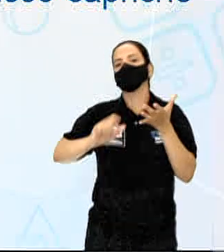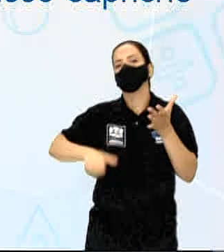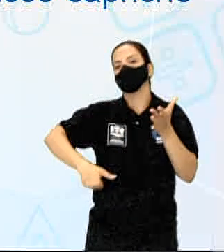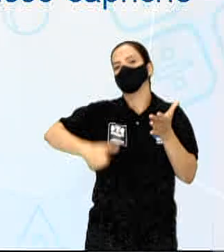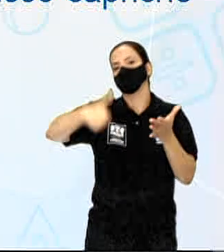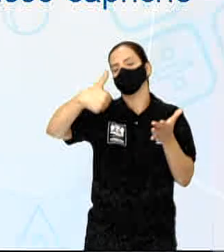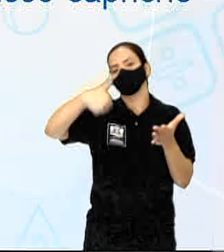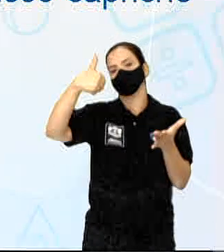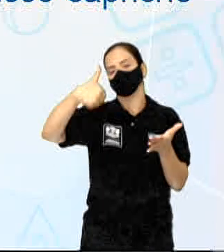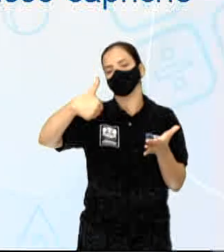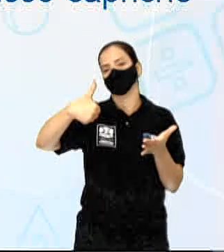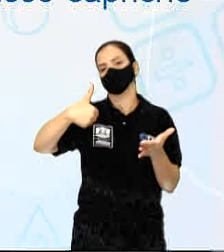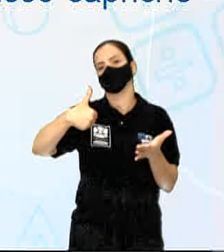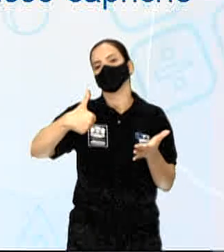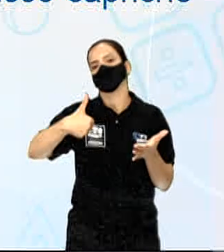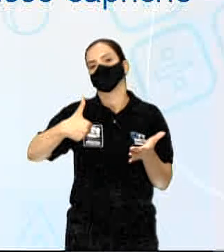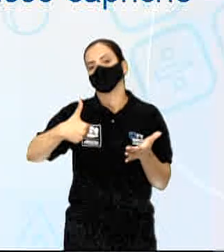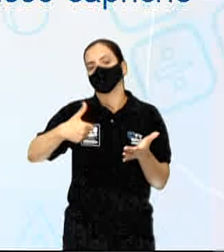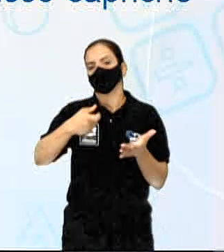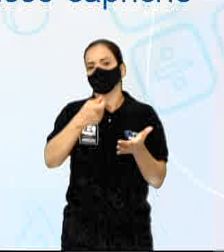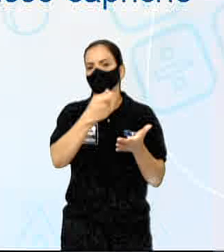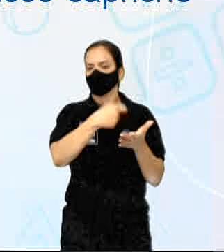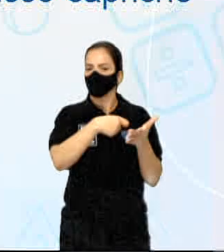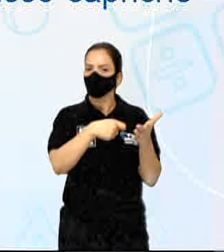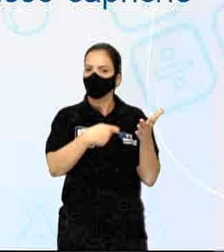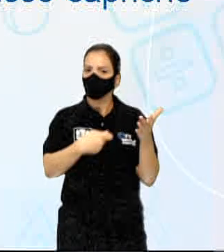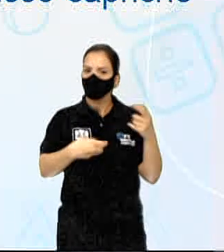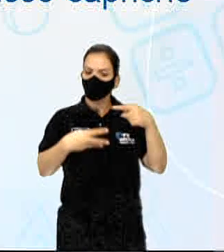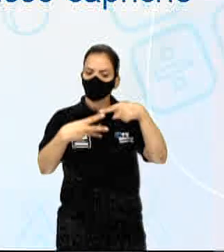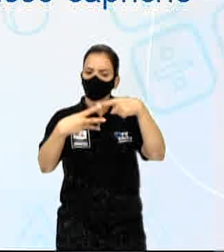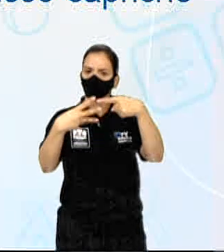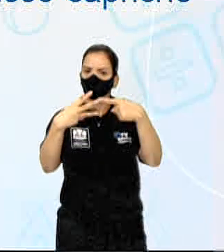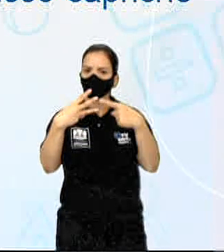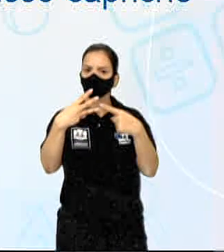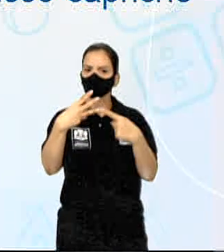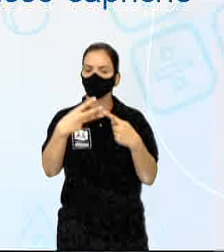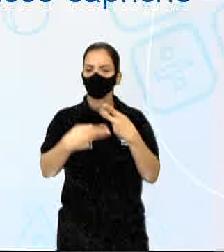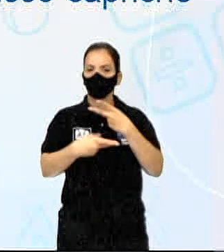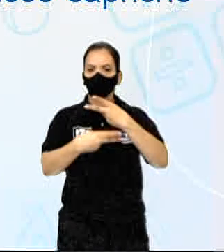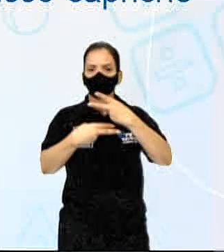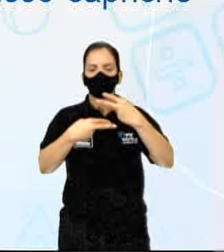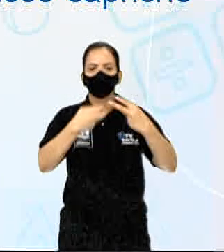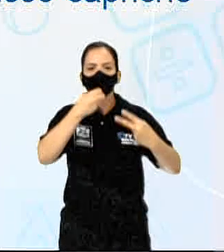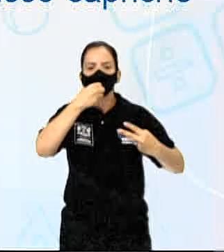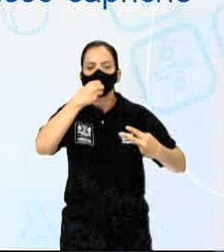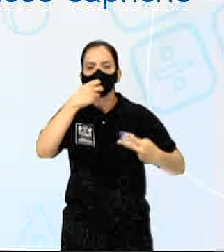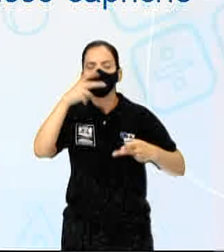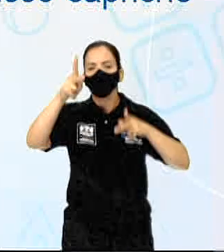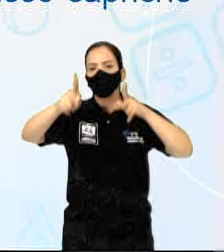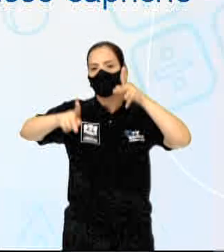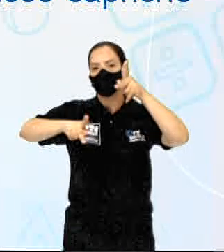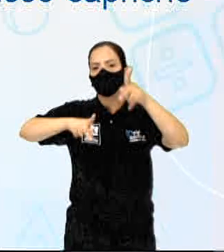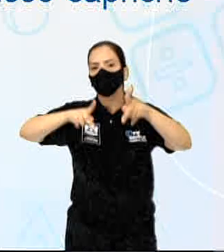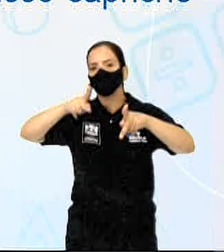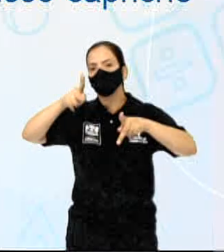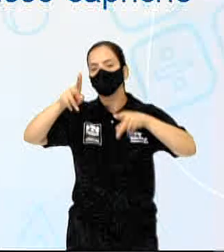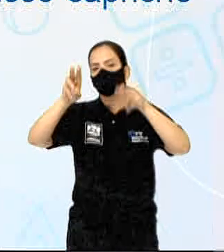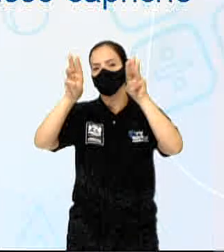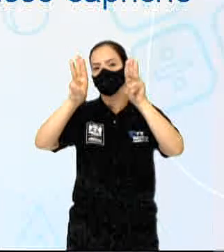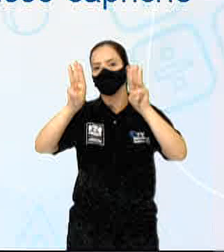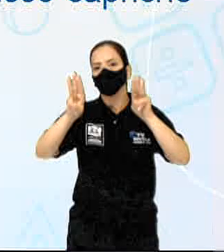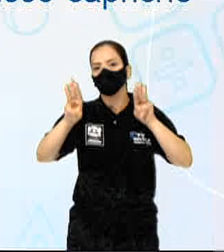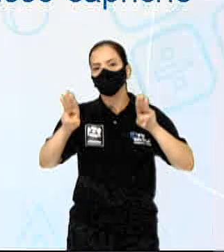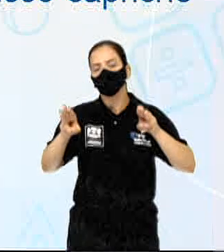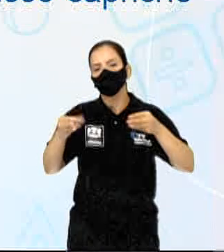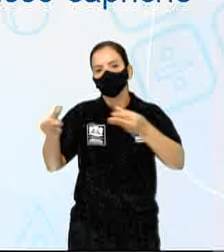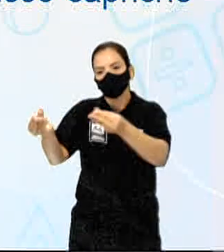Primeira, vocês vão precisar descrever 3 principais legados dos povos que habitaram a região da Mesopotâmia para a